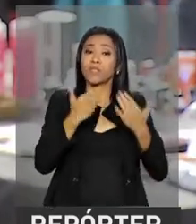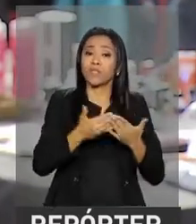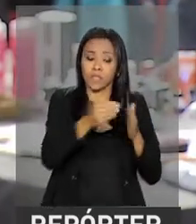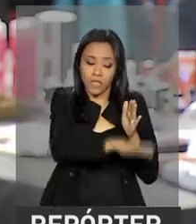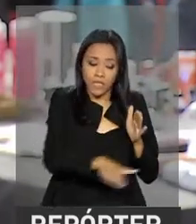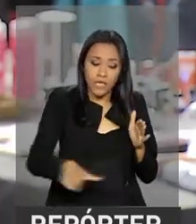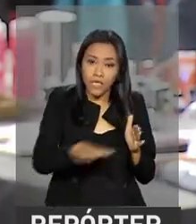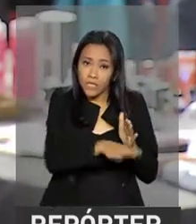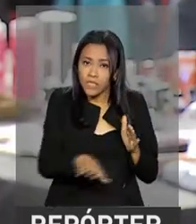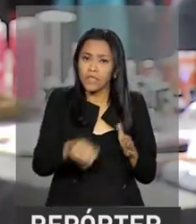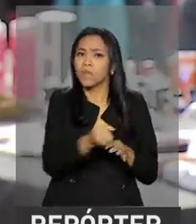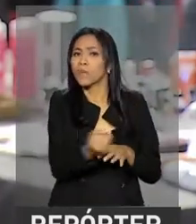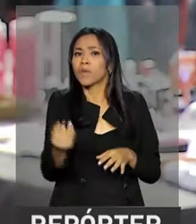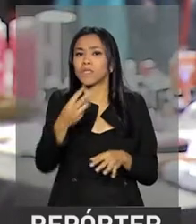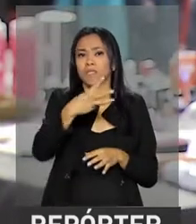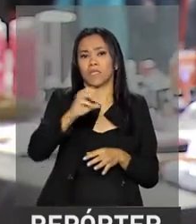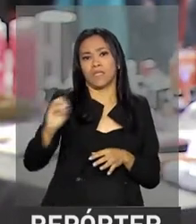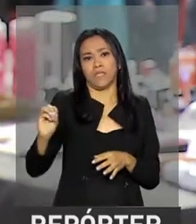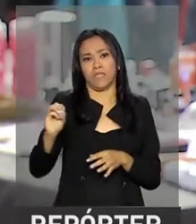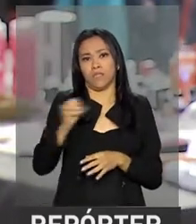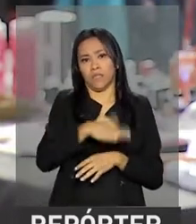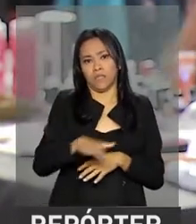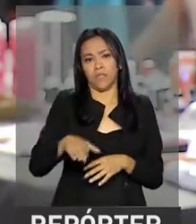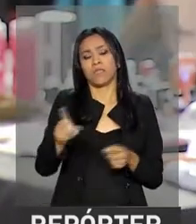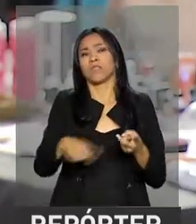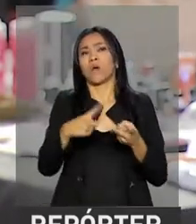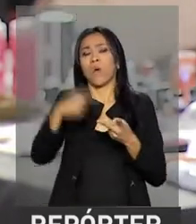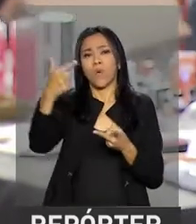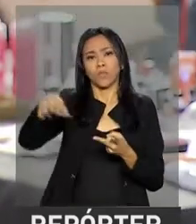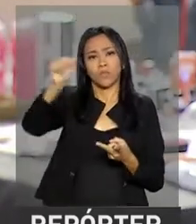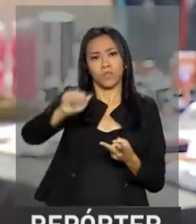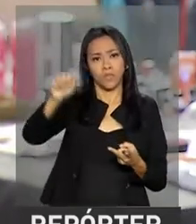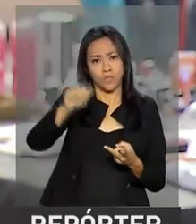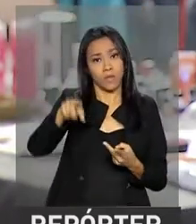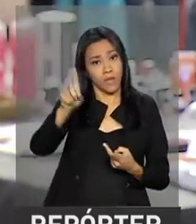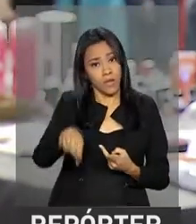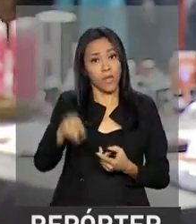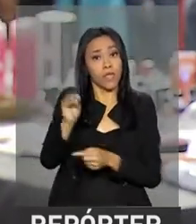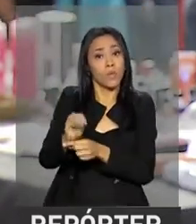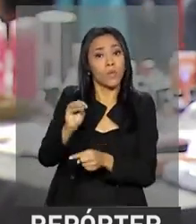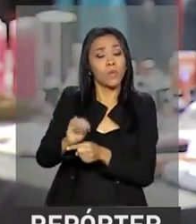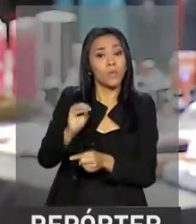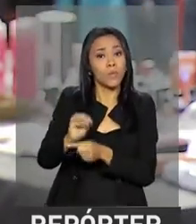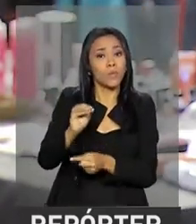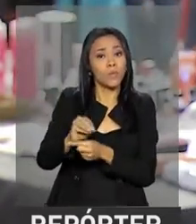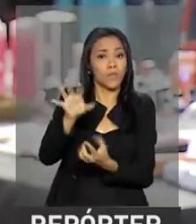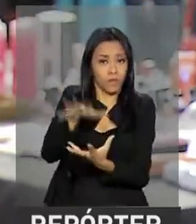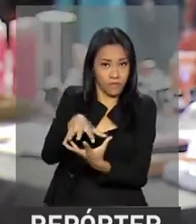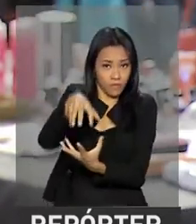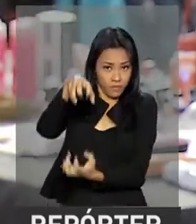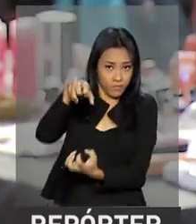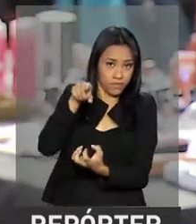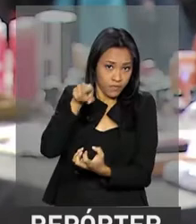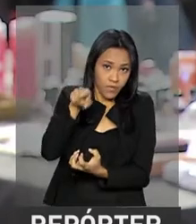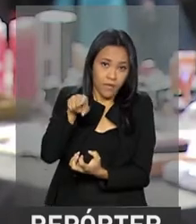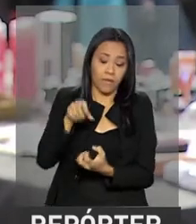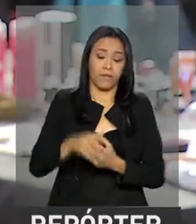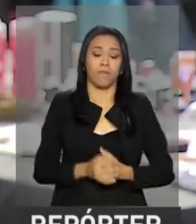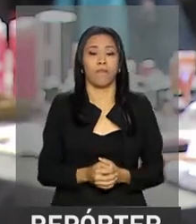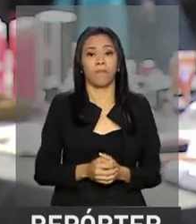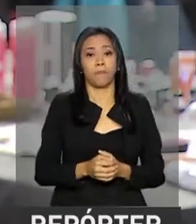300 crianças como abrigo lar são josé que tem 50 velinhas idosos